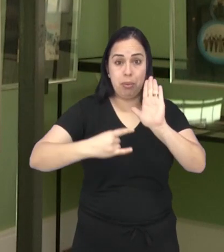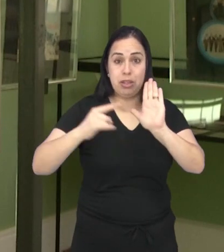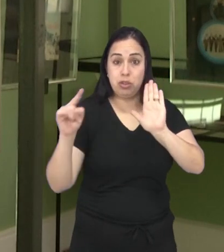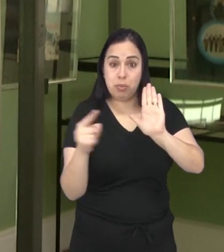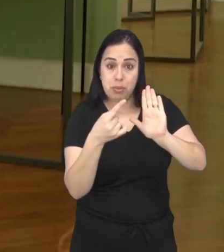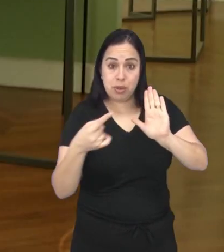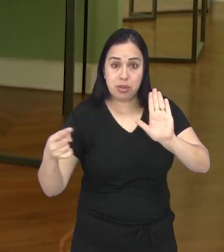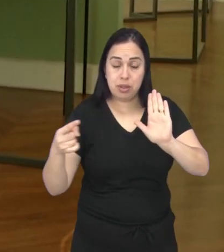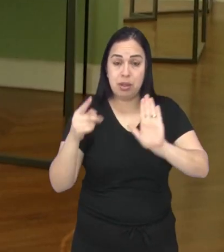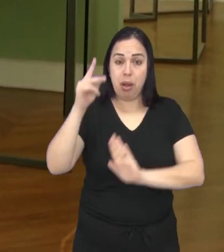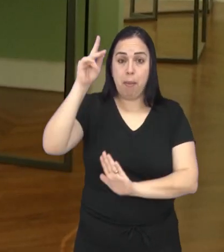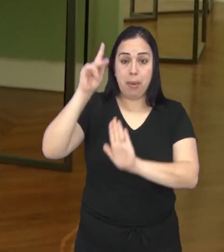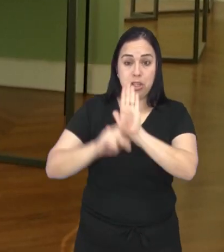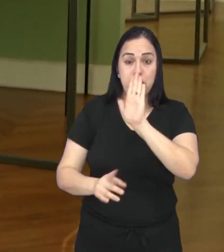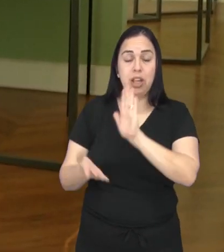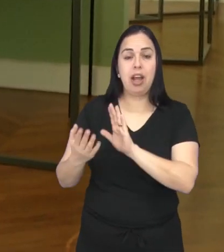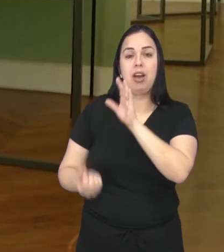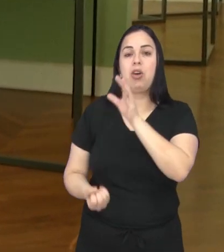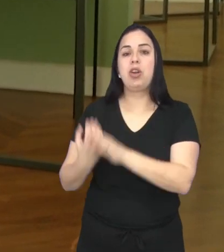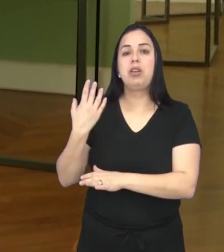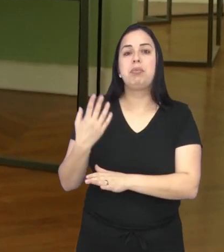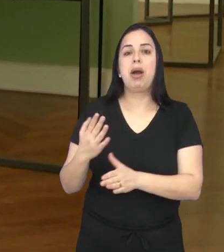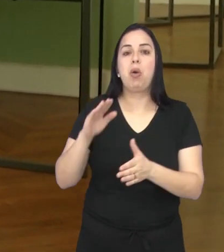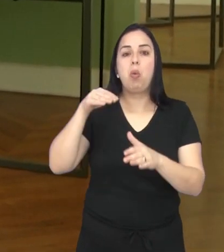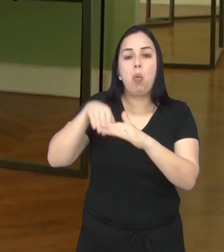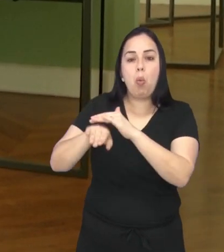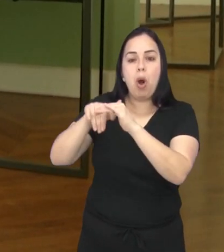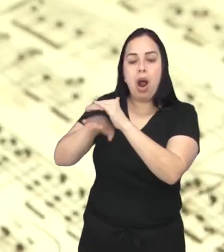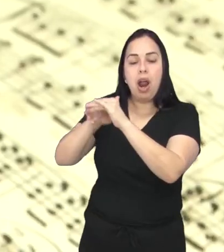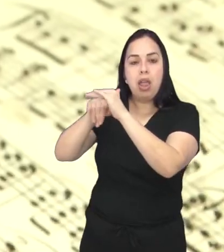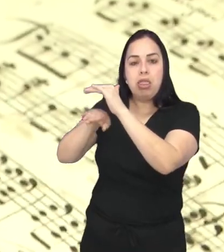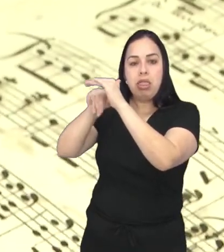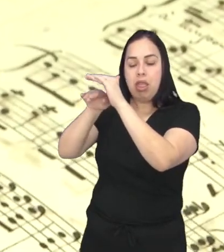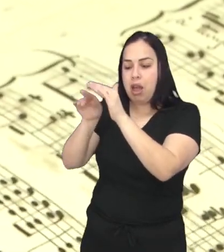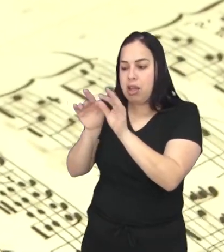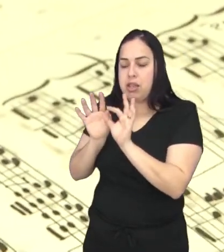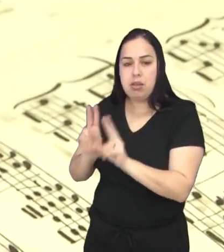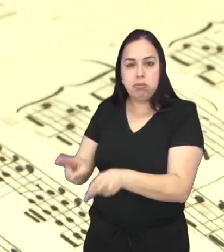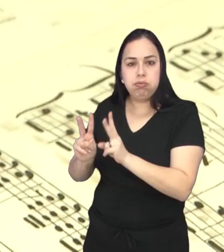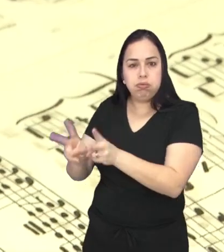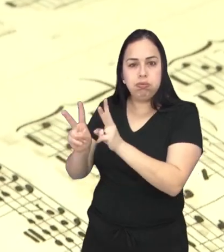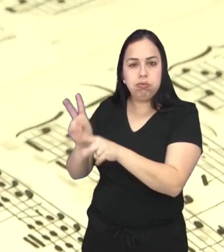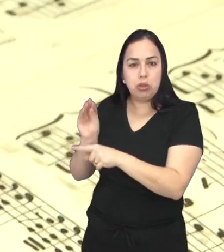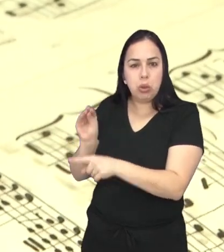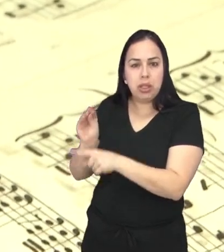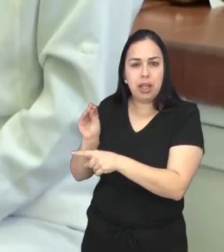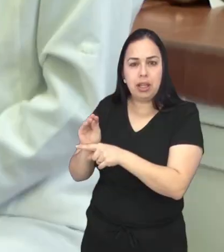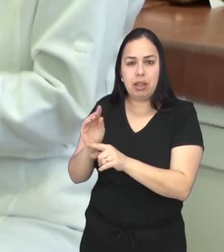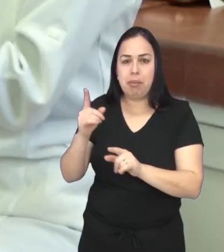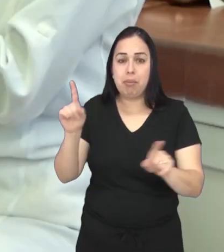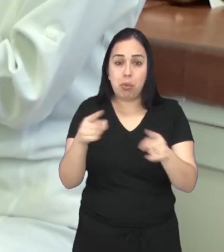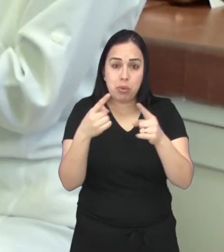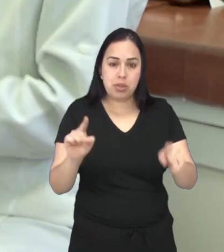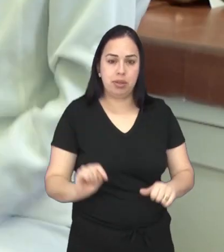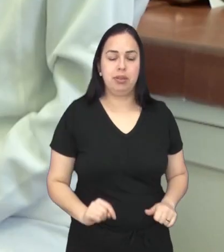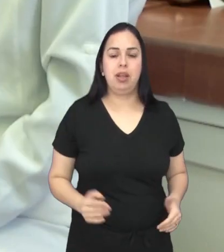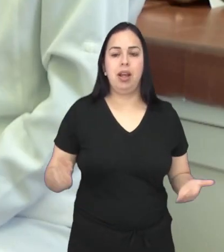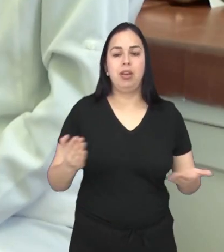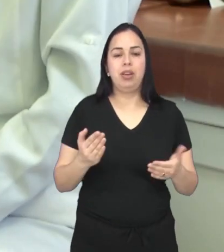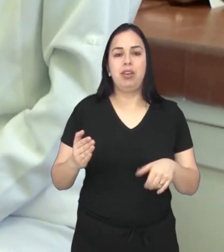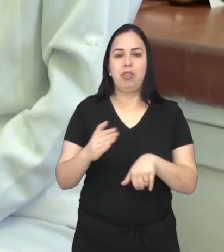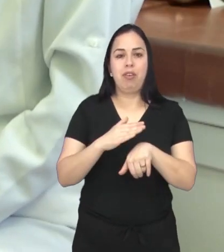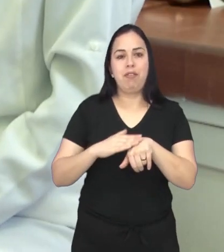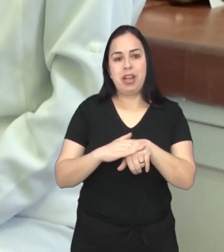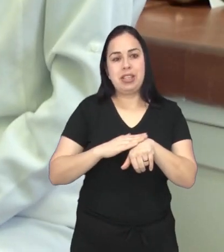dos Campos, um projeto que surgiu para resguardar e difundir a cultura musical da cidade. Vamos conversar agora